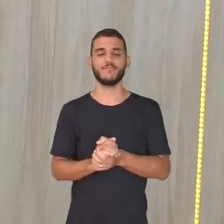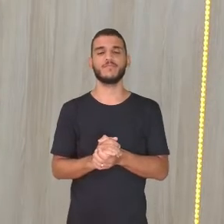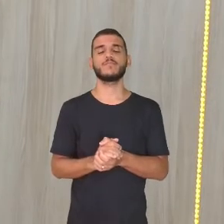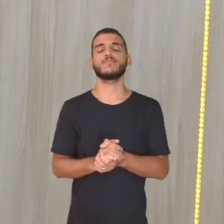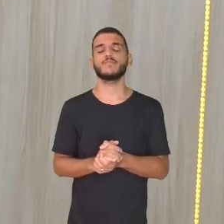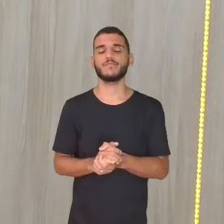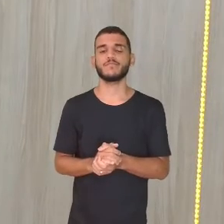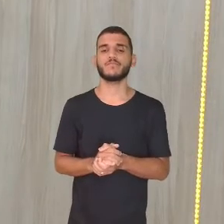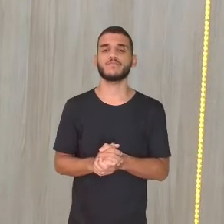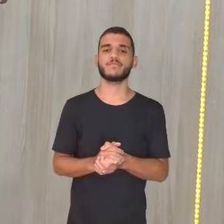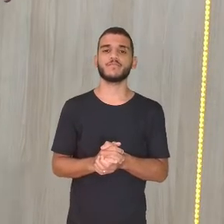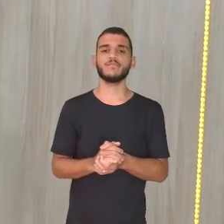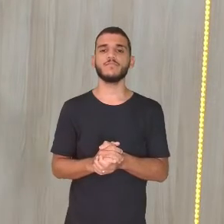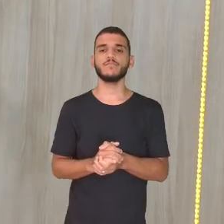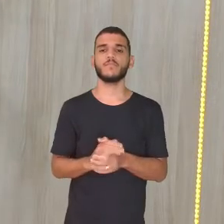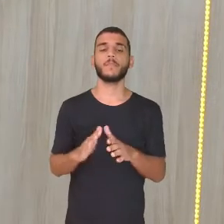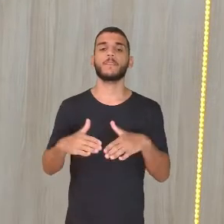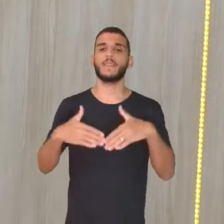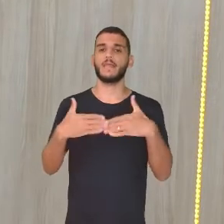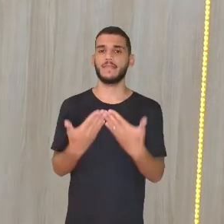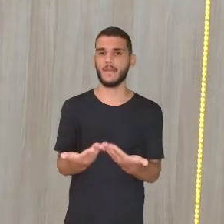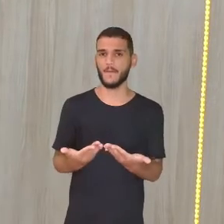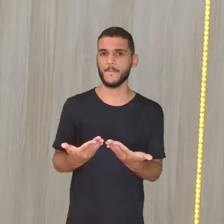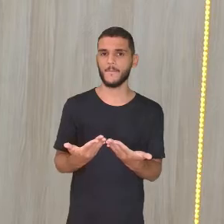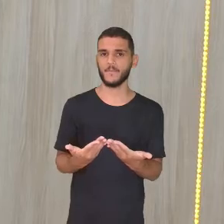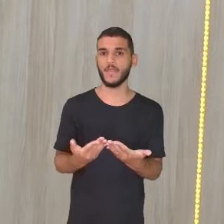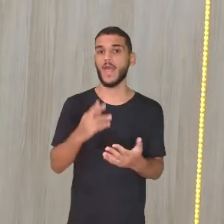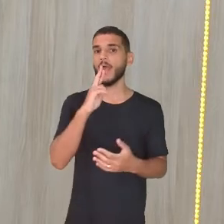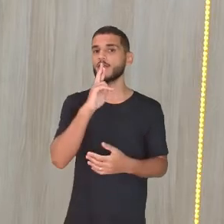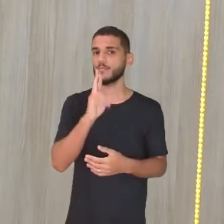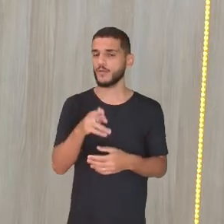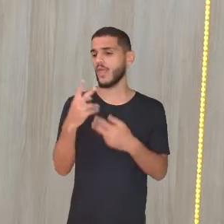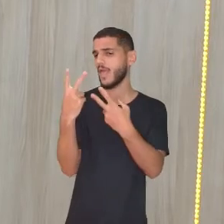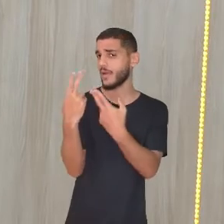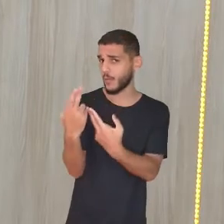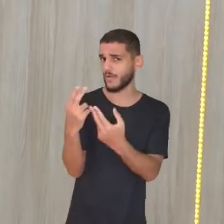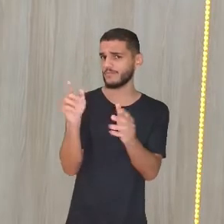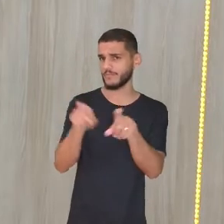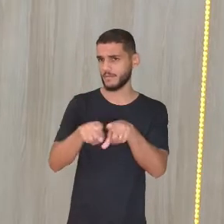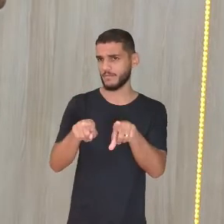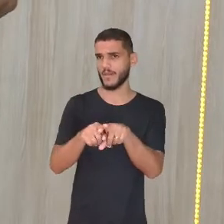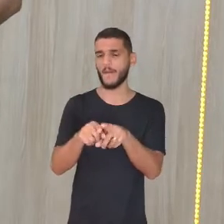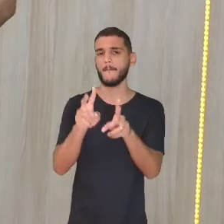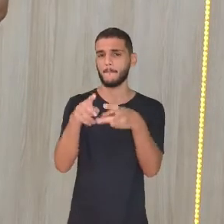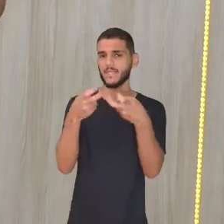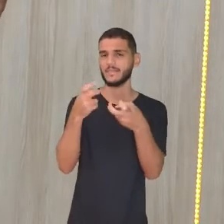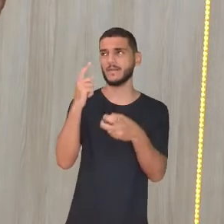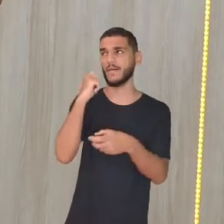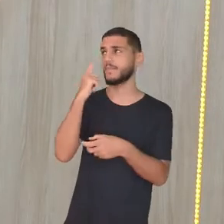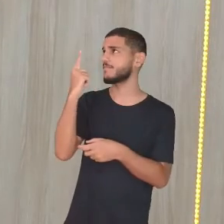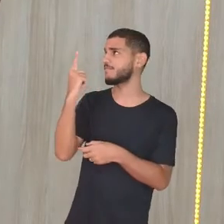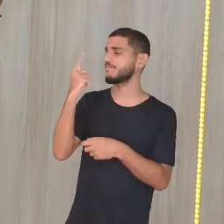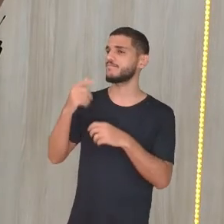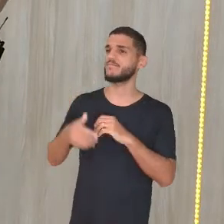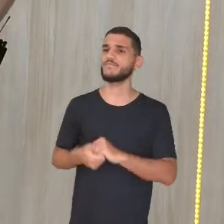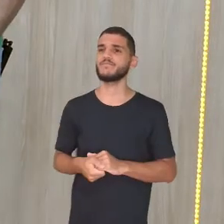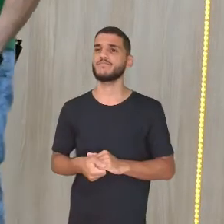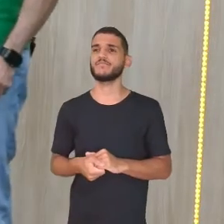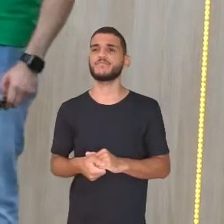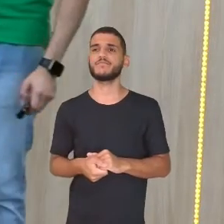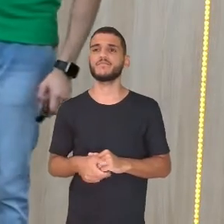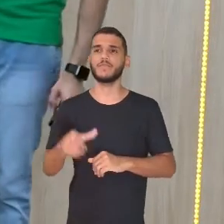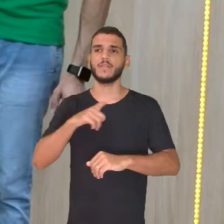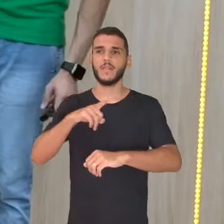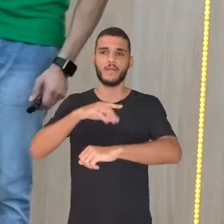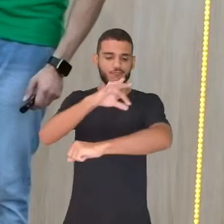solução, certo? Então, a gente vai fazer essa questão dessa mesma forma, tá? Observe o seguinte, eu tenho aqui